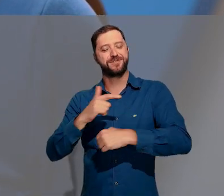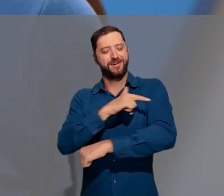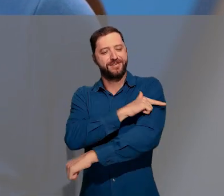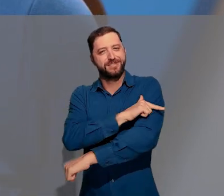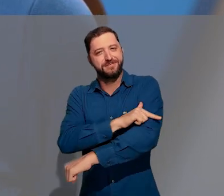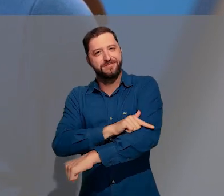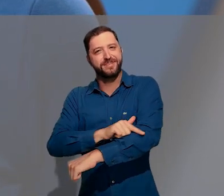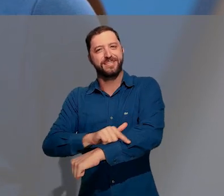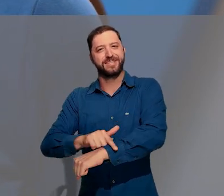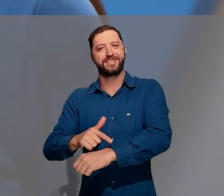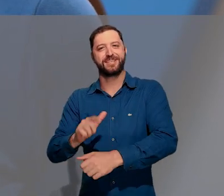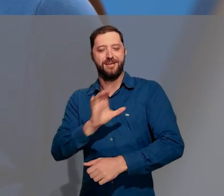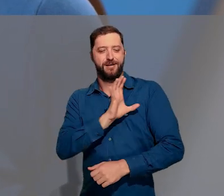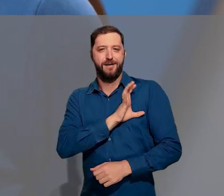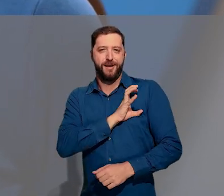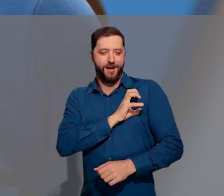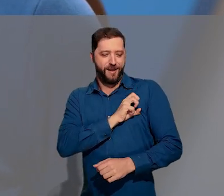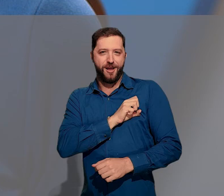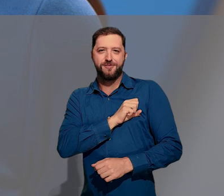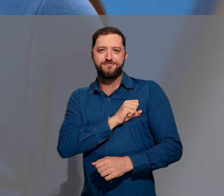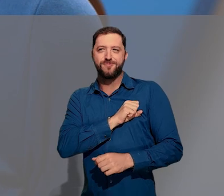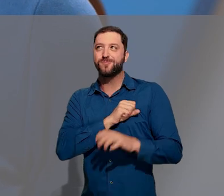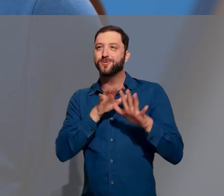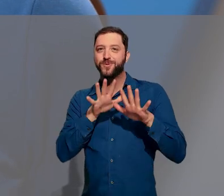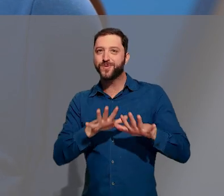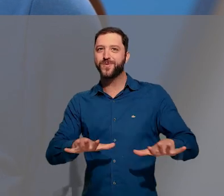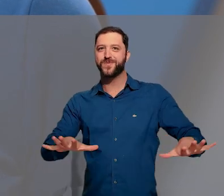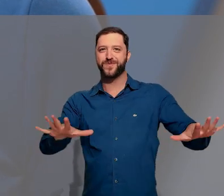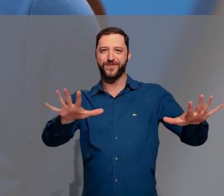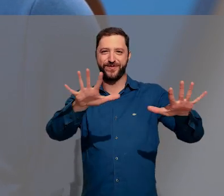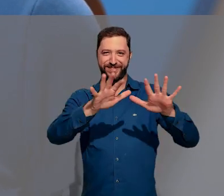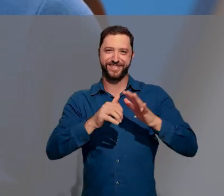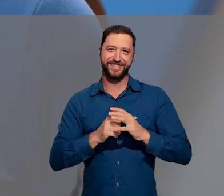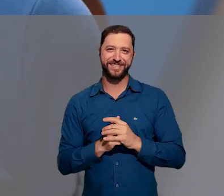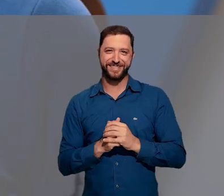do respeito e do amor que a gente tem por